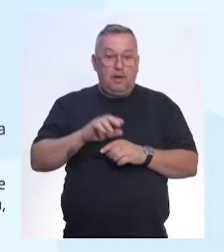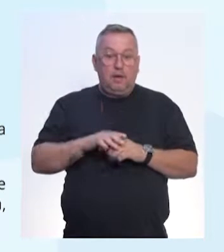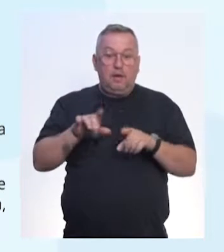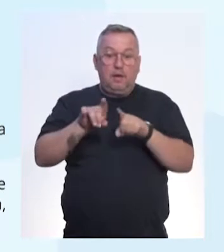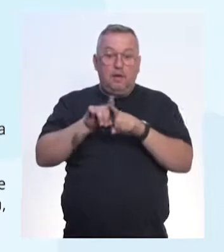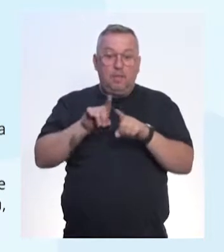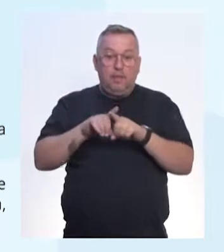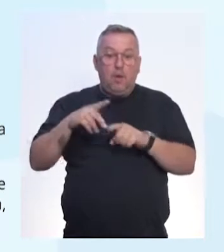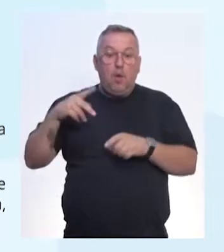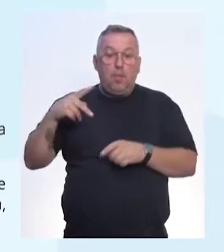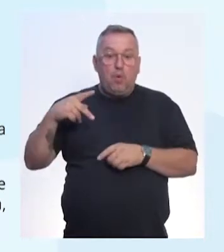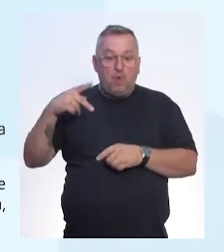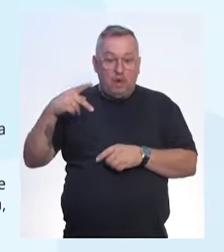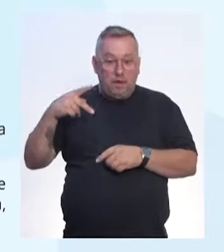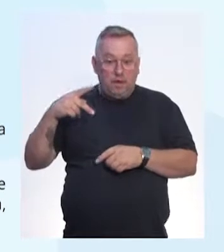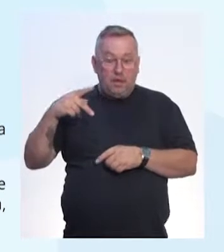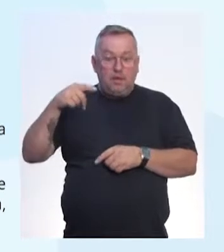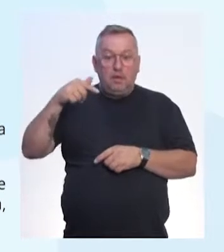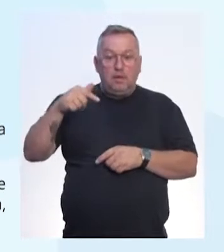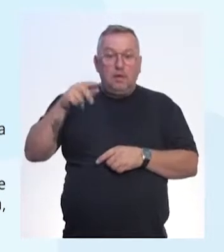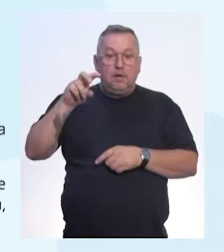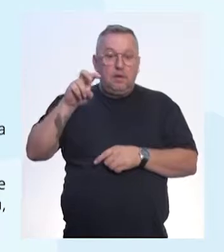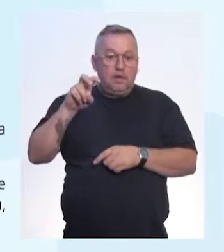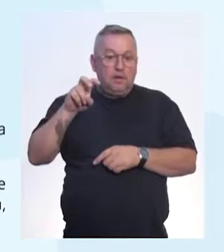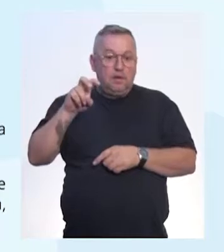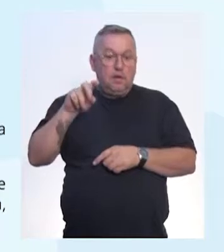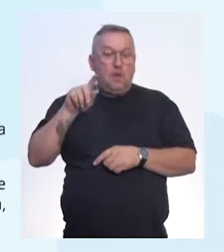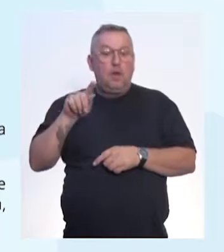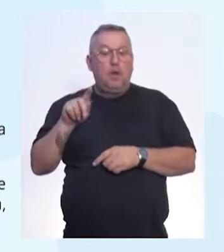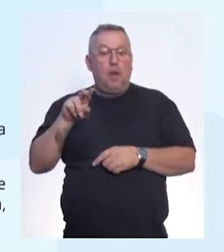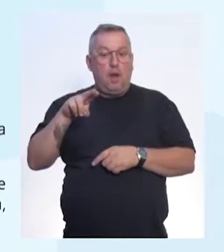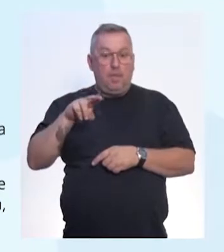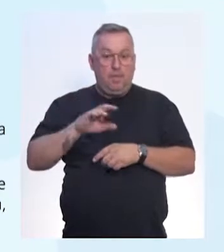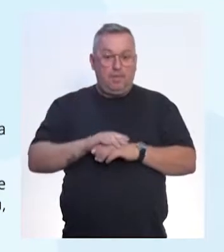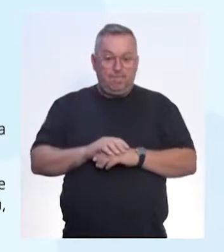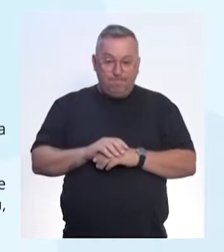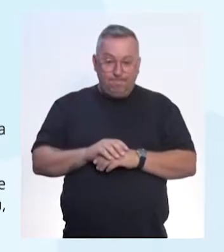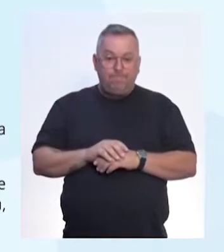de proteínas, 75